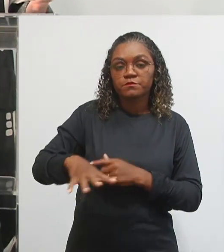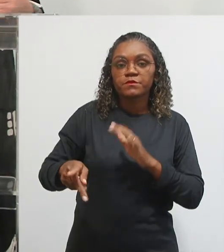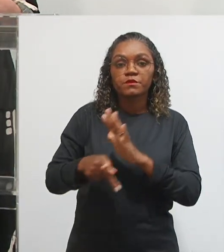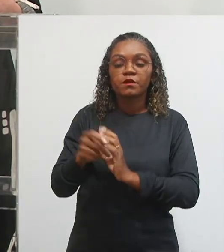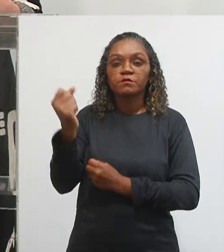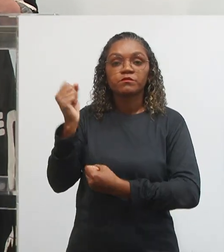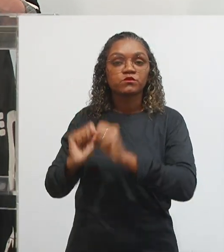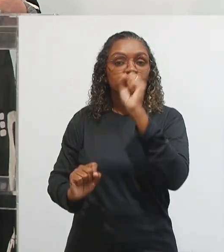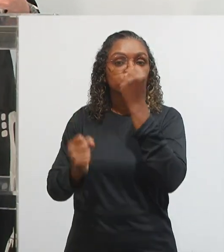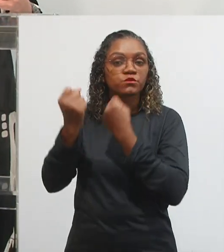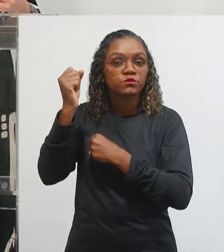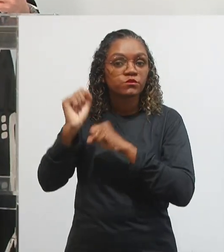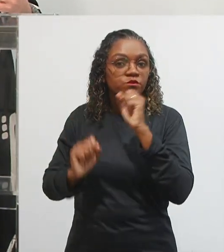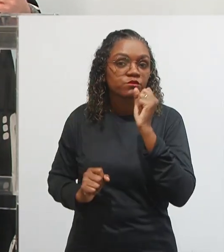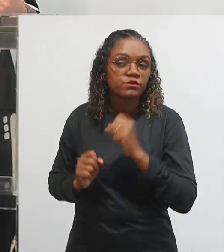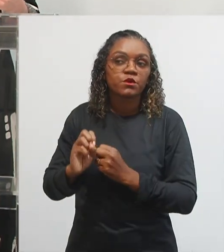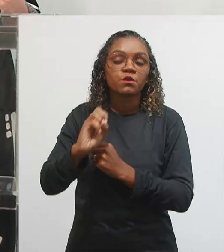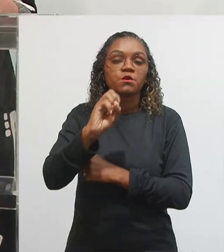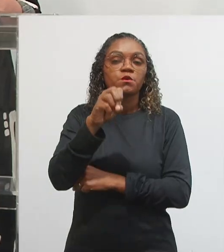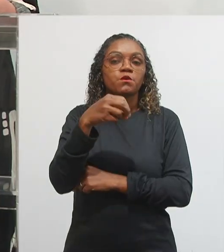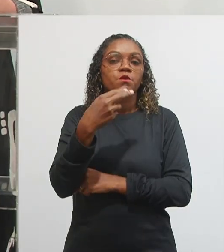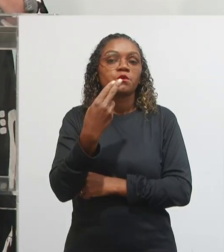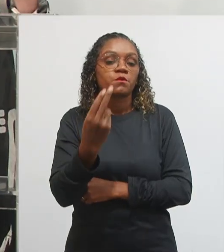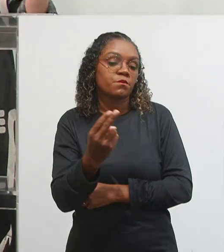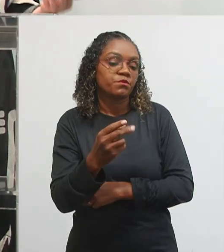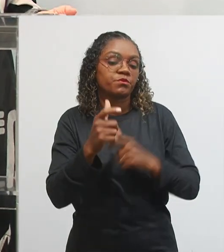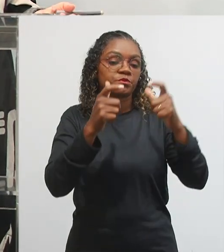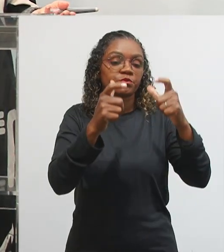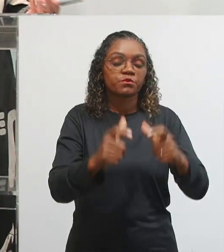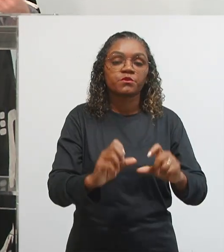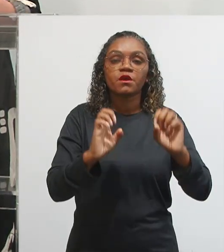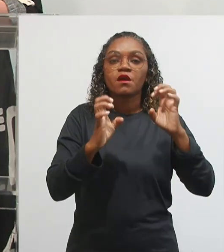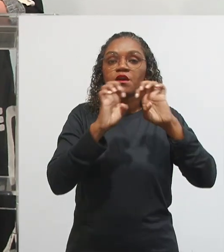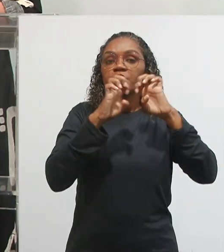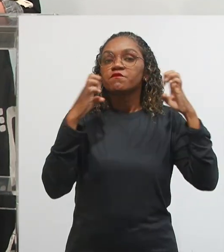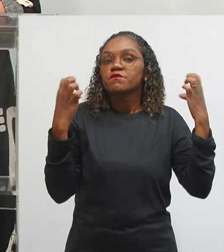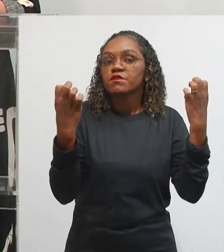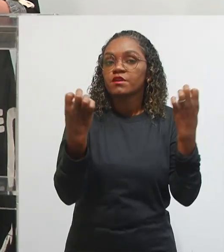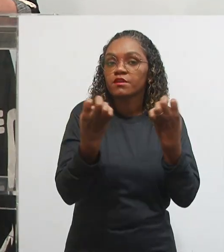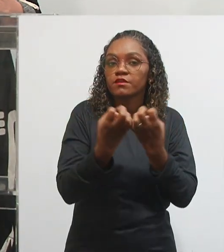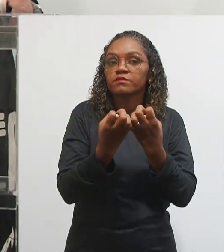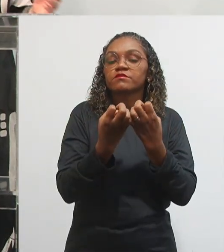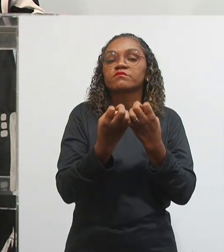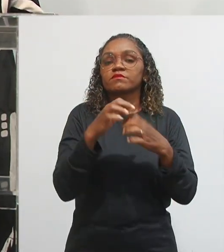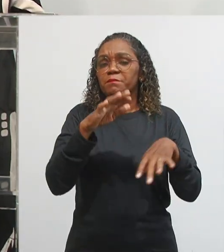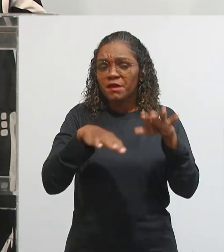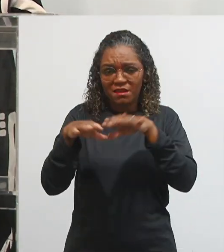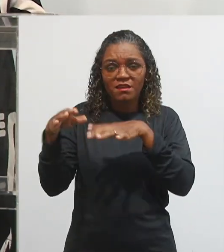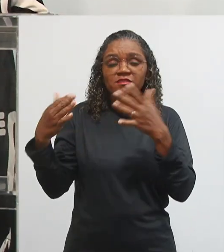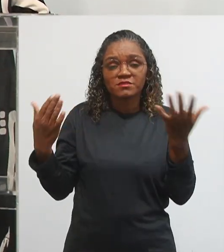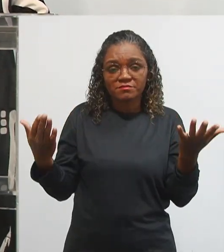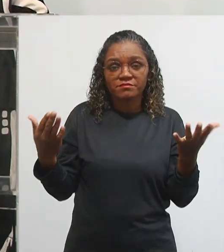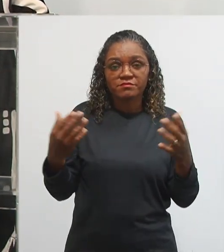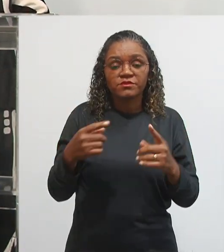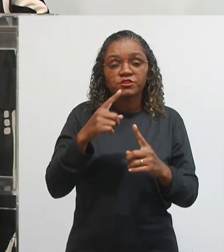indústrias, ou ótima para eventos, né? Um local muito bom para eventos. Então, essa é uma forma